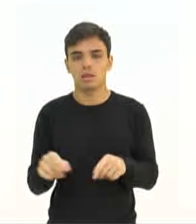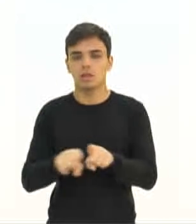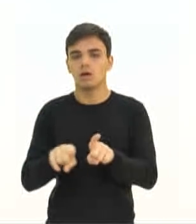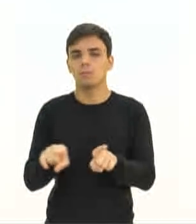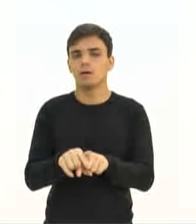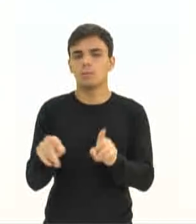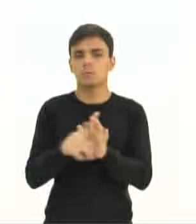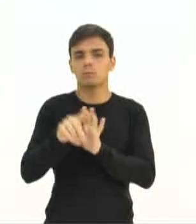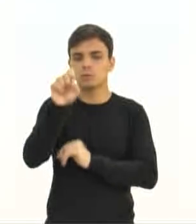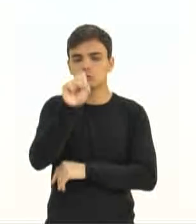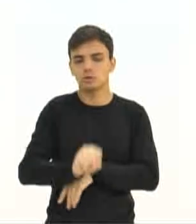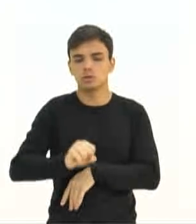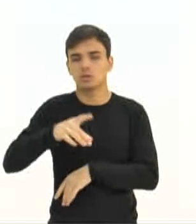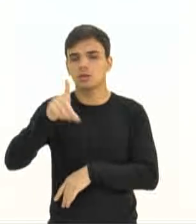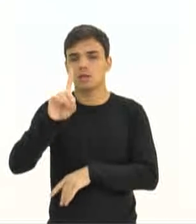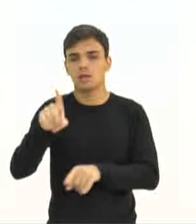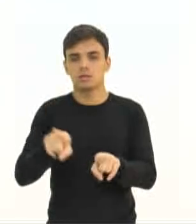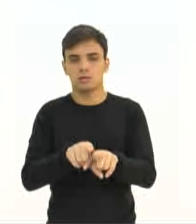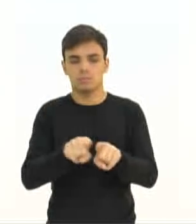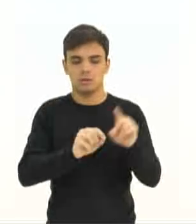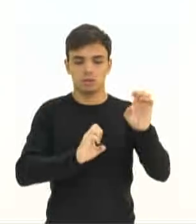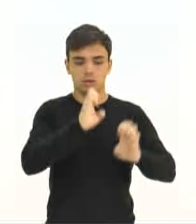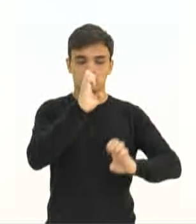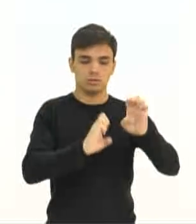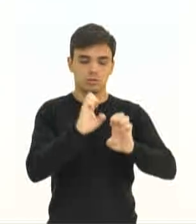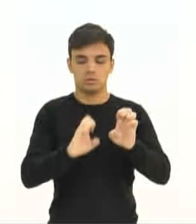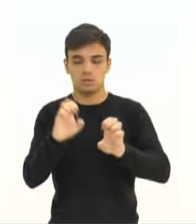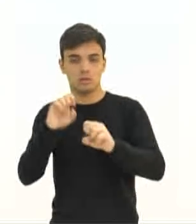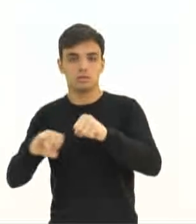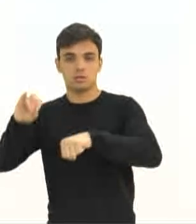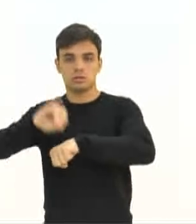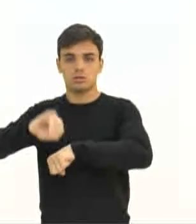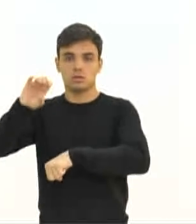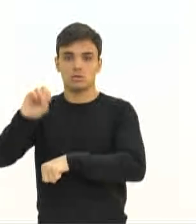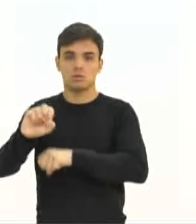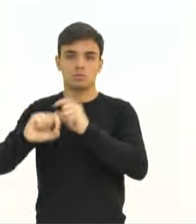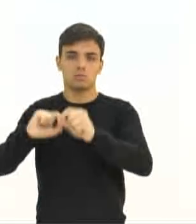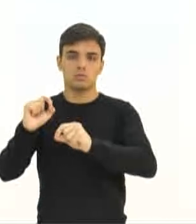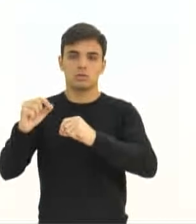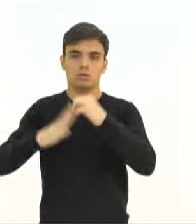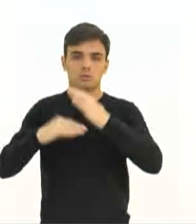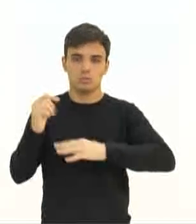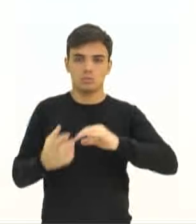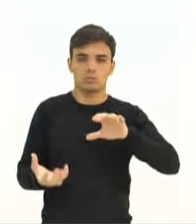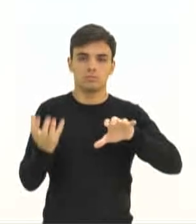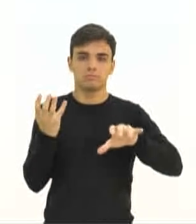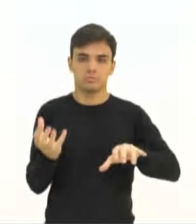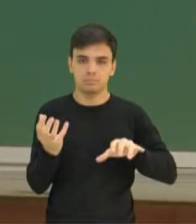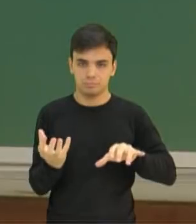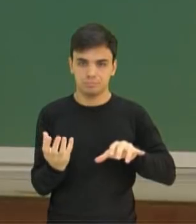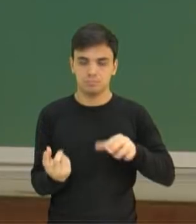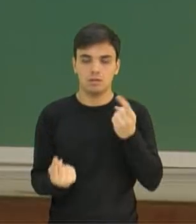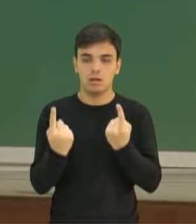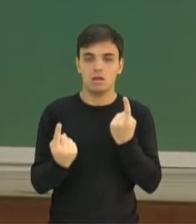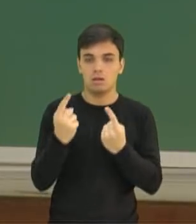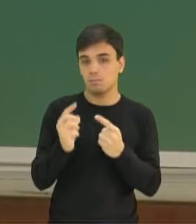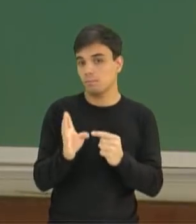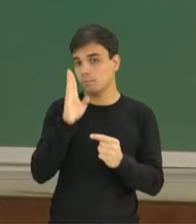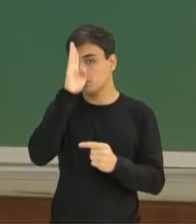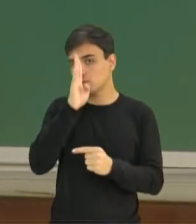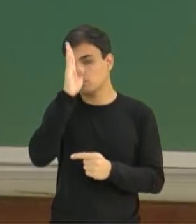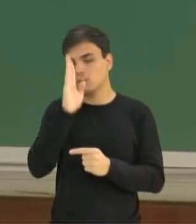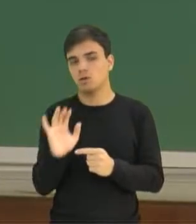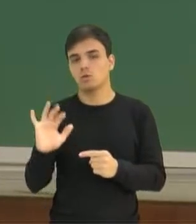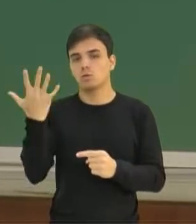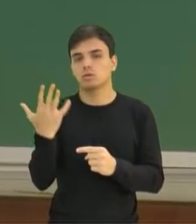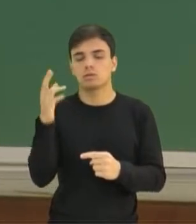o Sudeste, a industrialização. E para o Centro-Oeste, a construção de Brasília. Então, são os principais fatores históricos